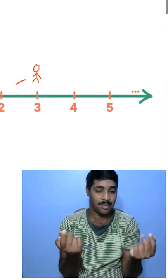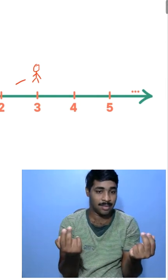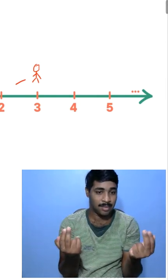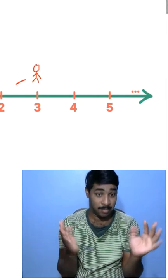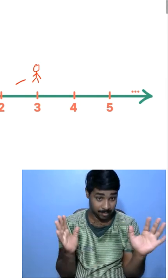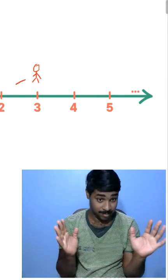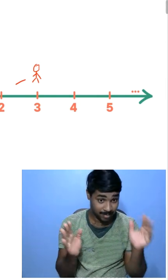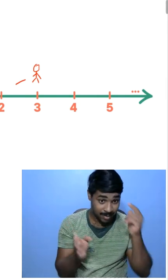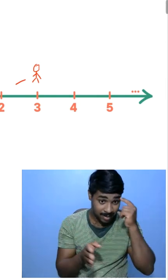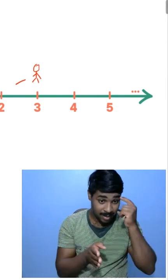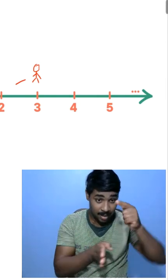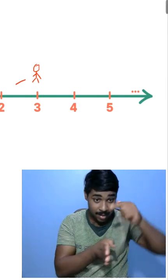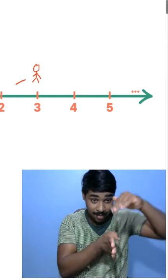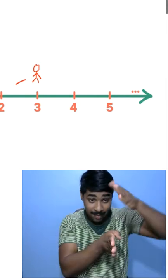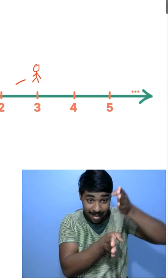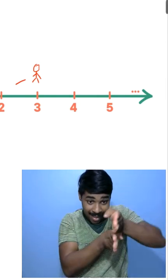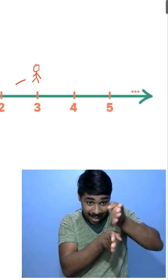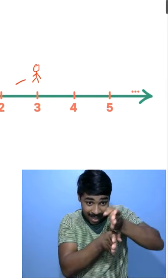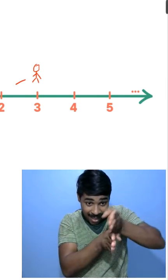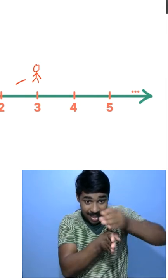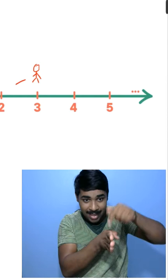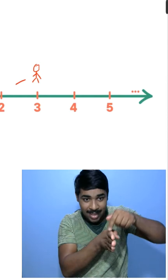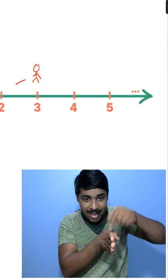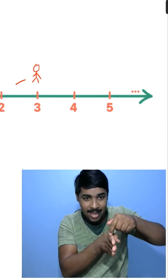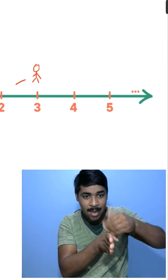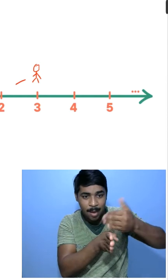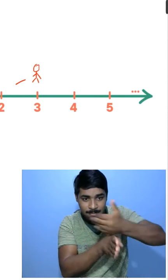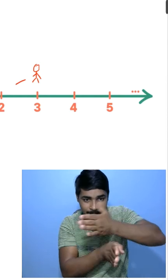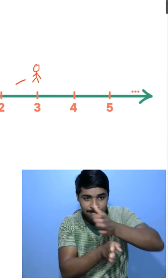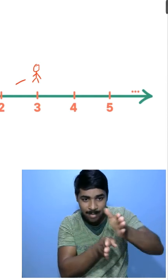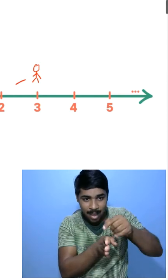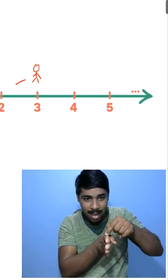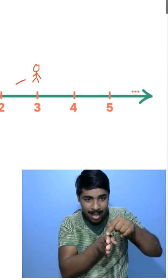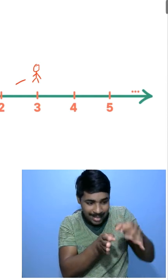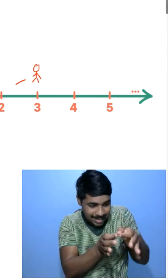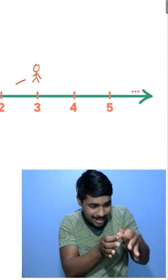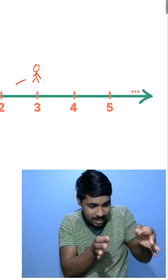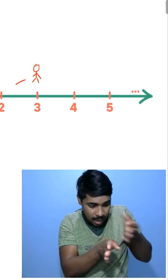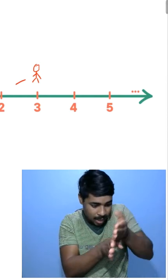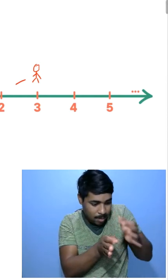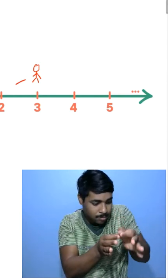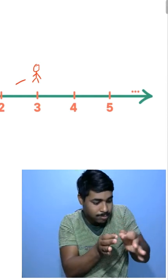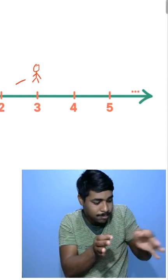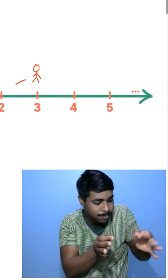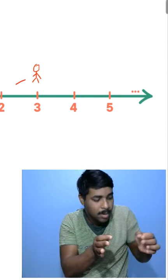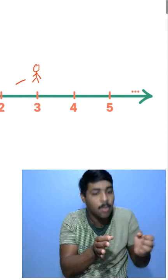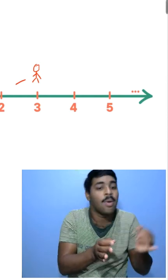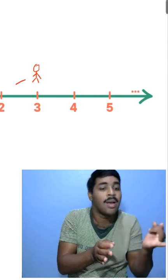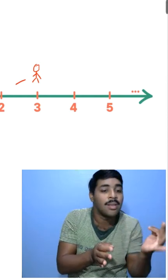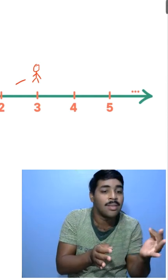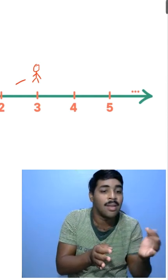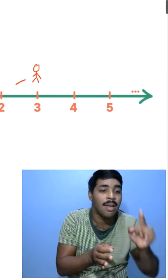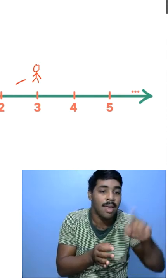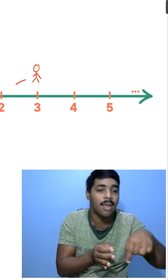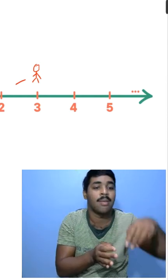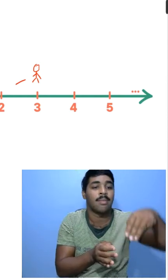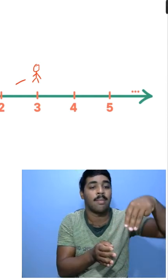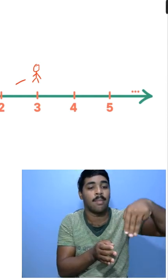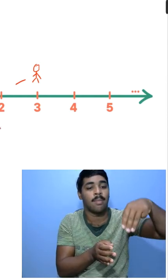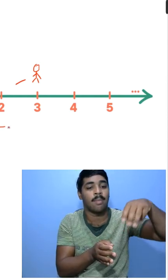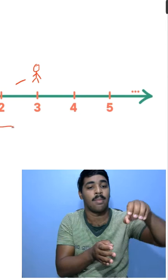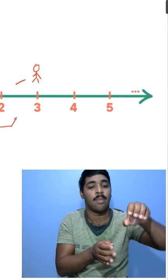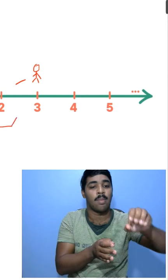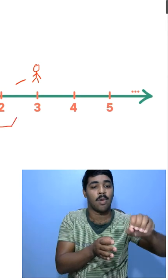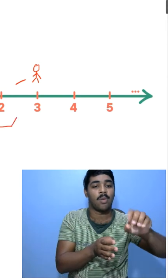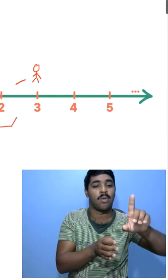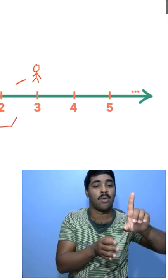centro é que vai originar o conceito de módulo que a gente vai começar a estudar, tá? Então eu vou simplificar